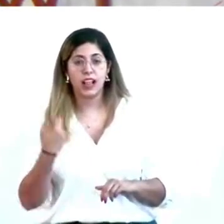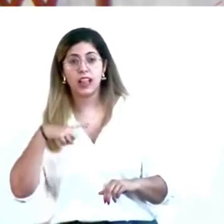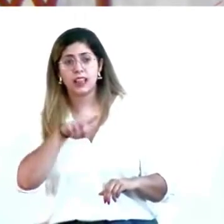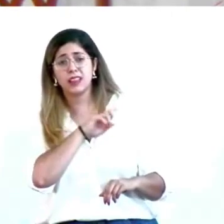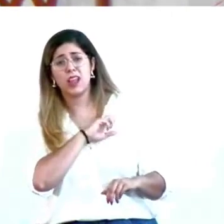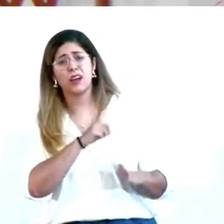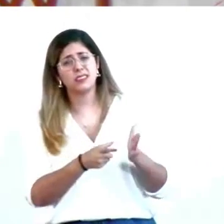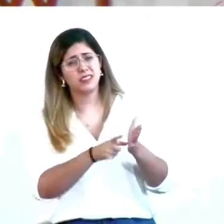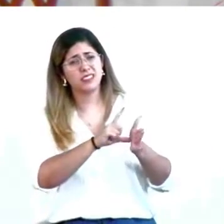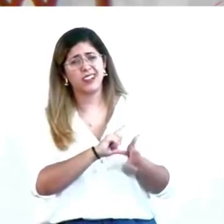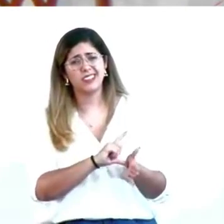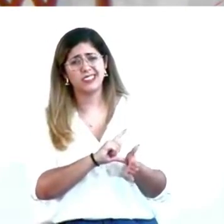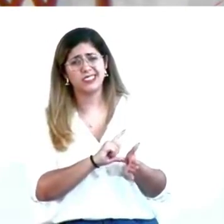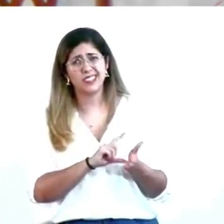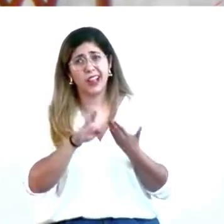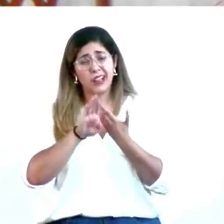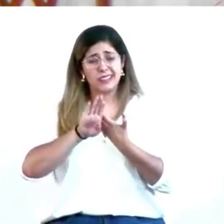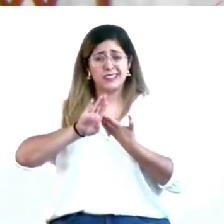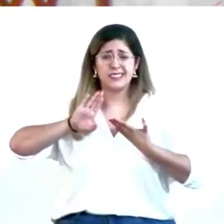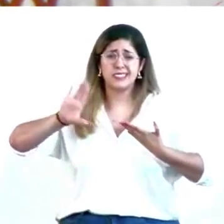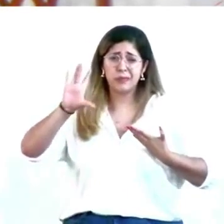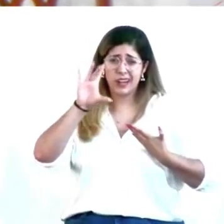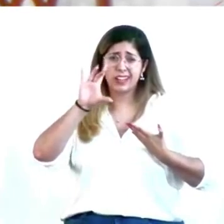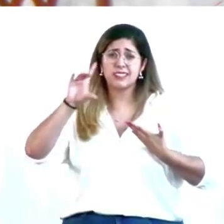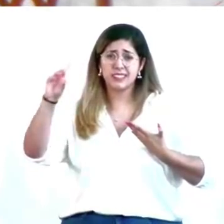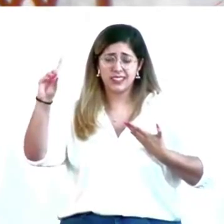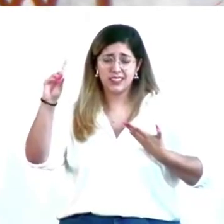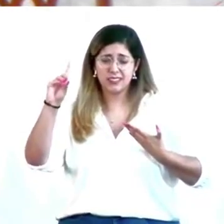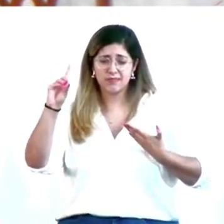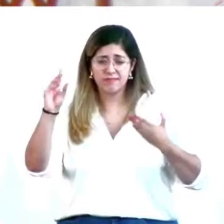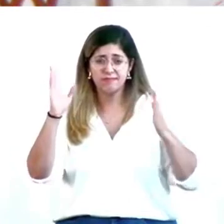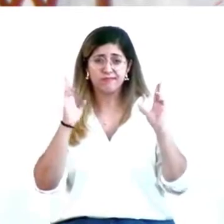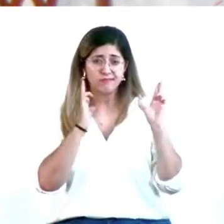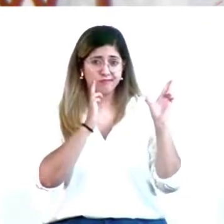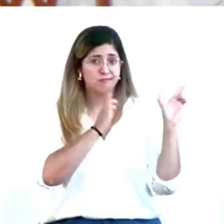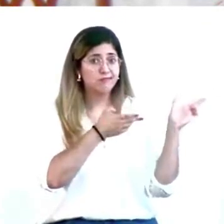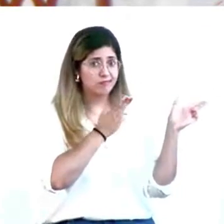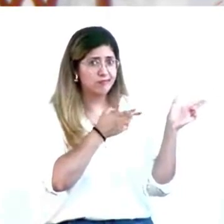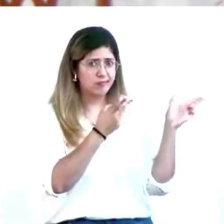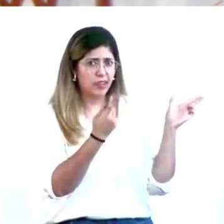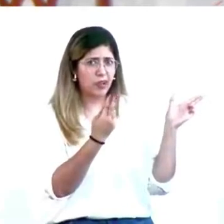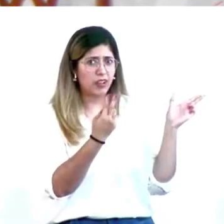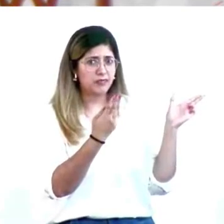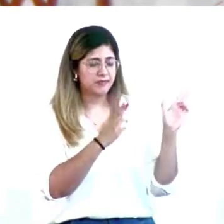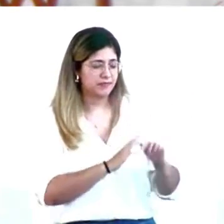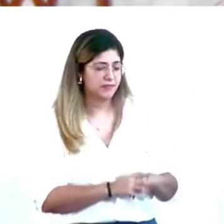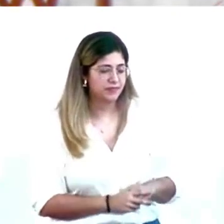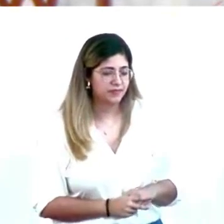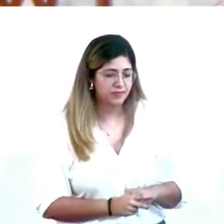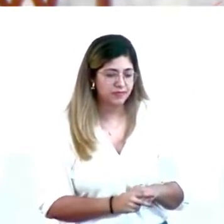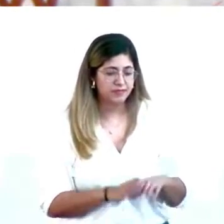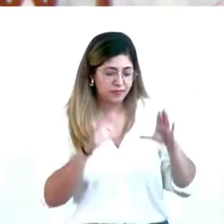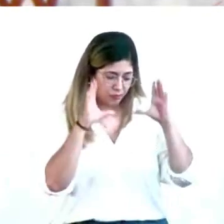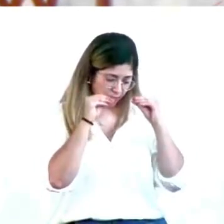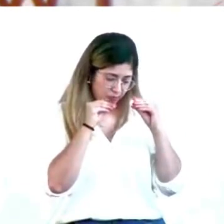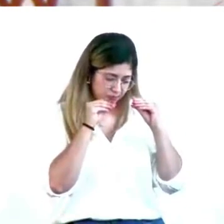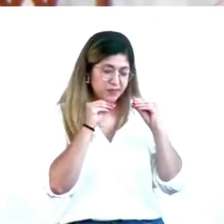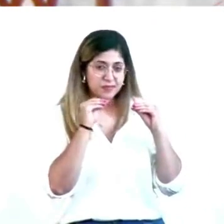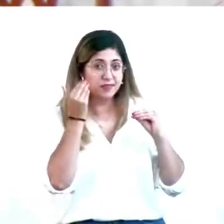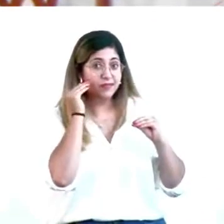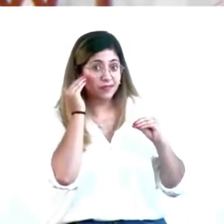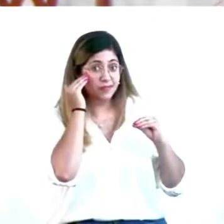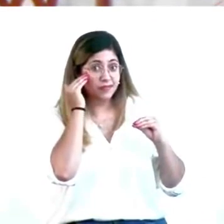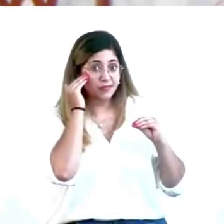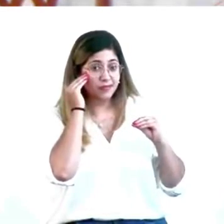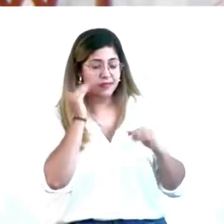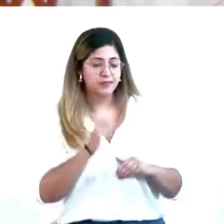estávamos sem Deus, nós estávamos dormindo, nós estávamos apagados,